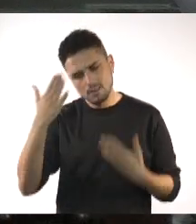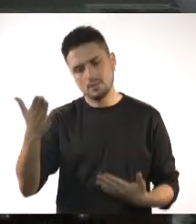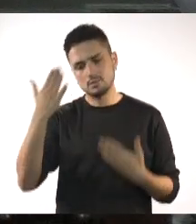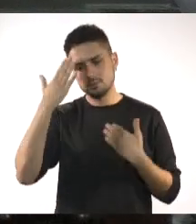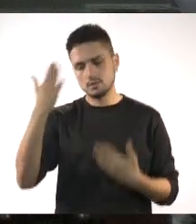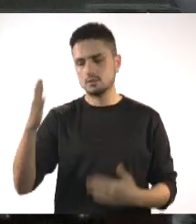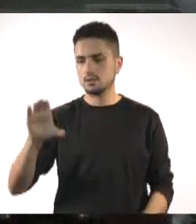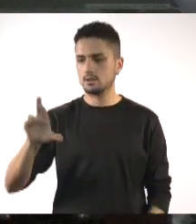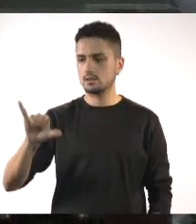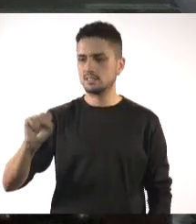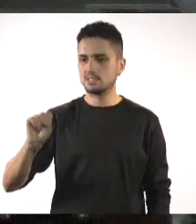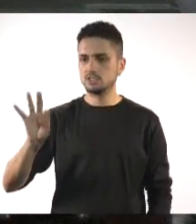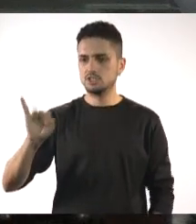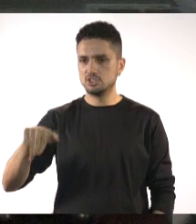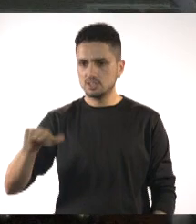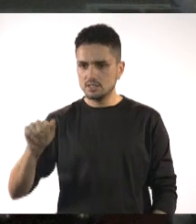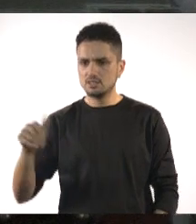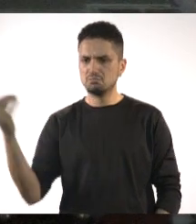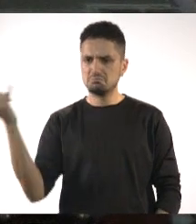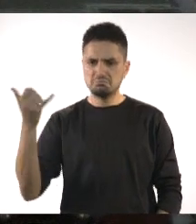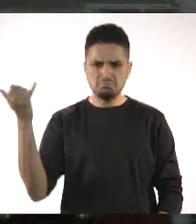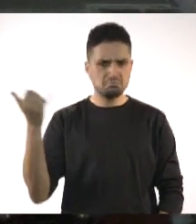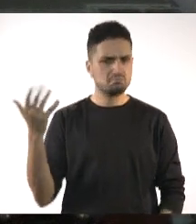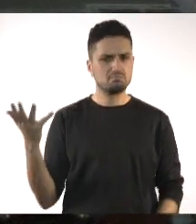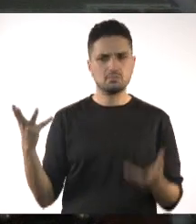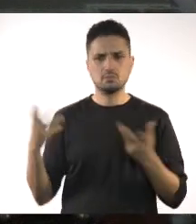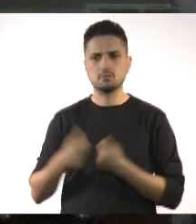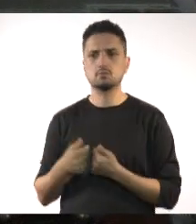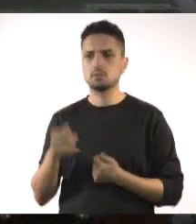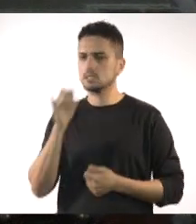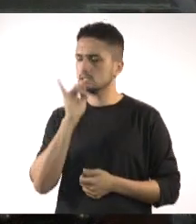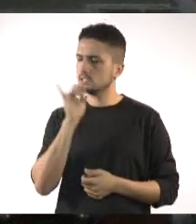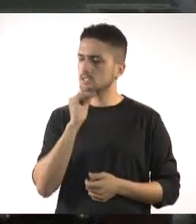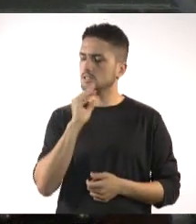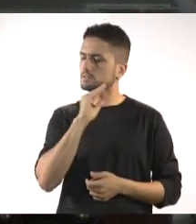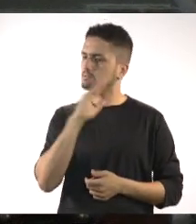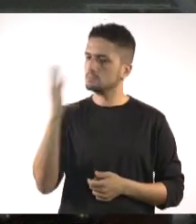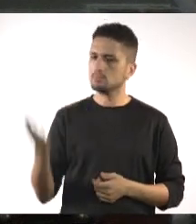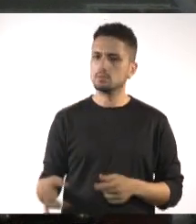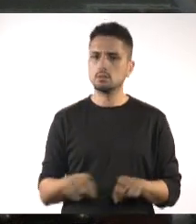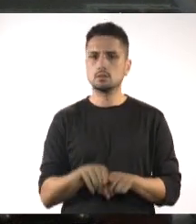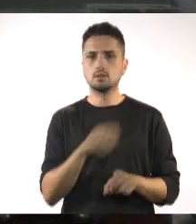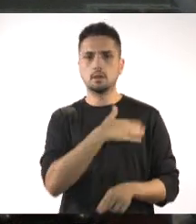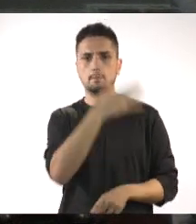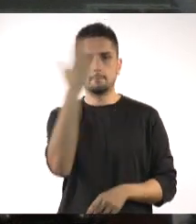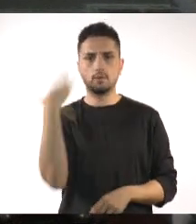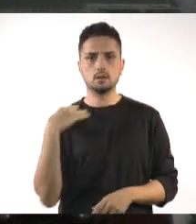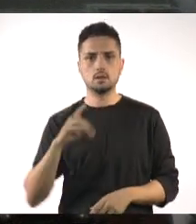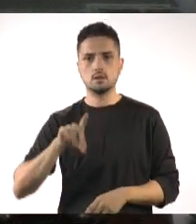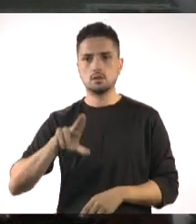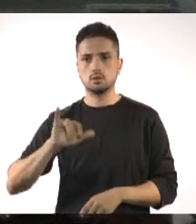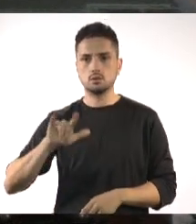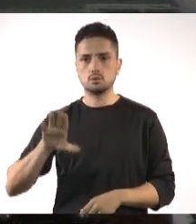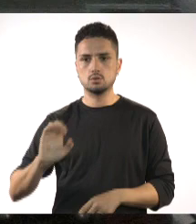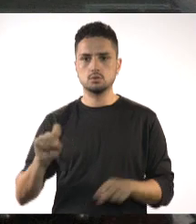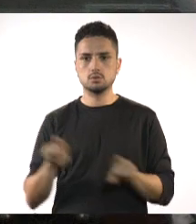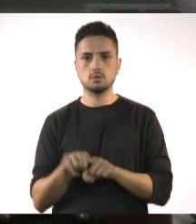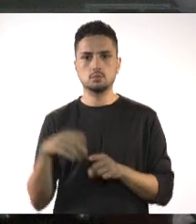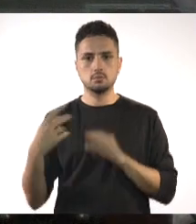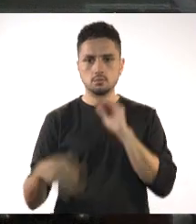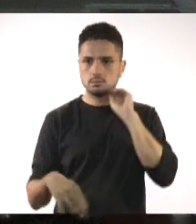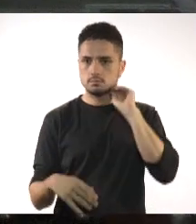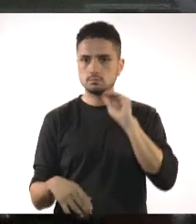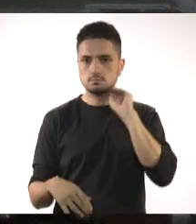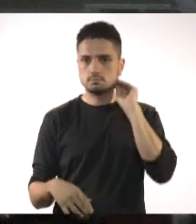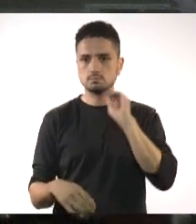da Cristina, que vem com o seu exemplo e com o seu trabalho lá de inspiração com a irmã Dulce, e com todo o seu trabalho aqui com o Pastoral do Menor, e